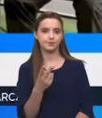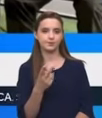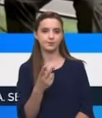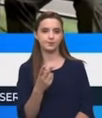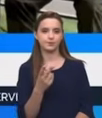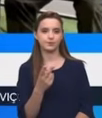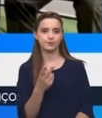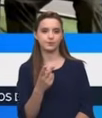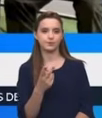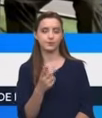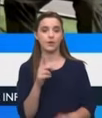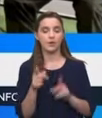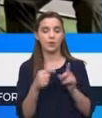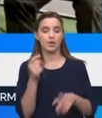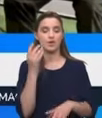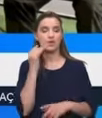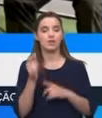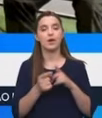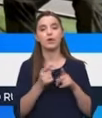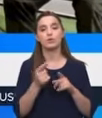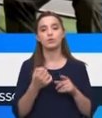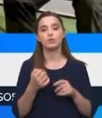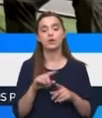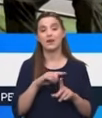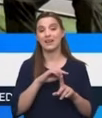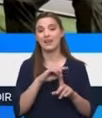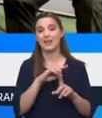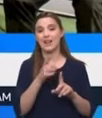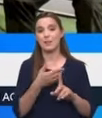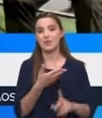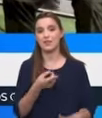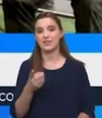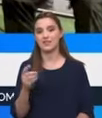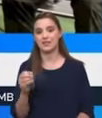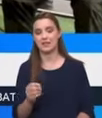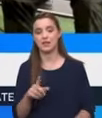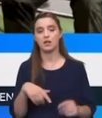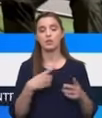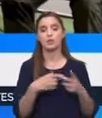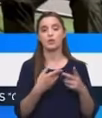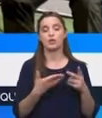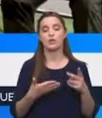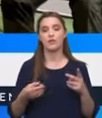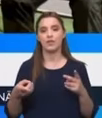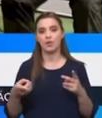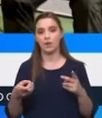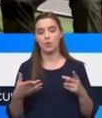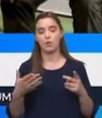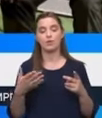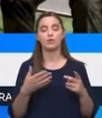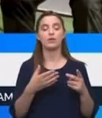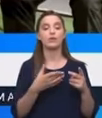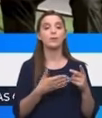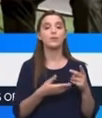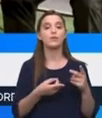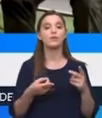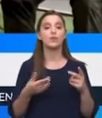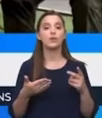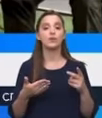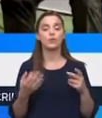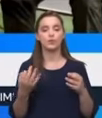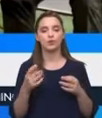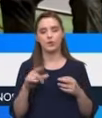sucesso de deposição de Khrushchev nos anos 60 e depois uma tentativa em 91 já contra Gorbachev, já no declínio da União Soviética e no fim da